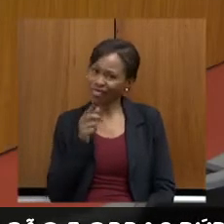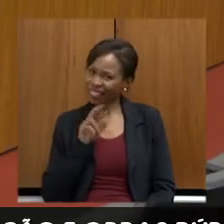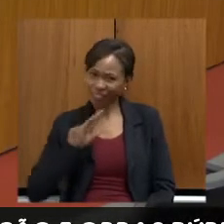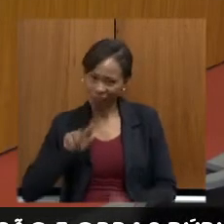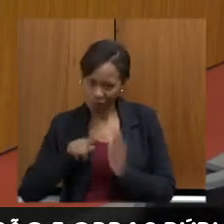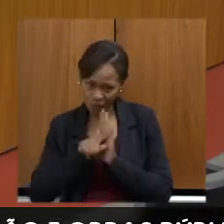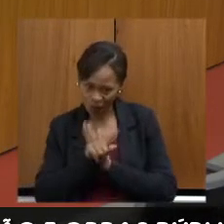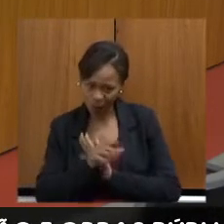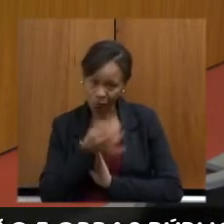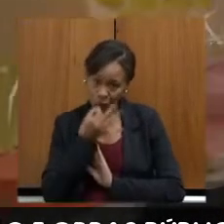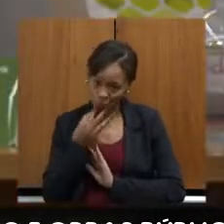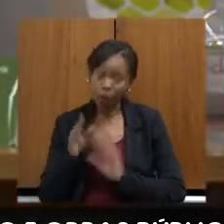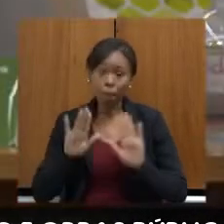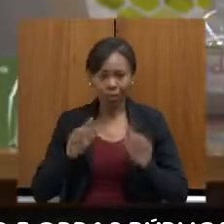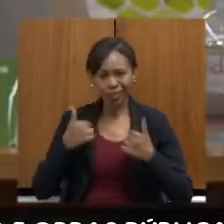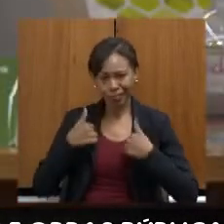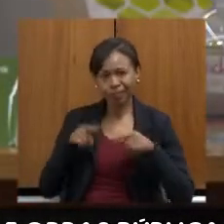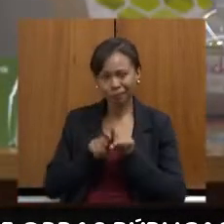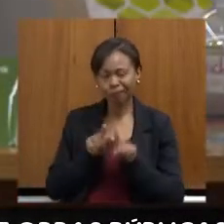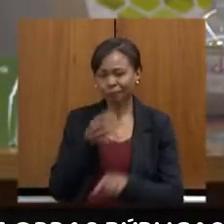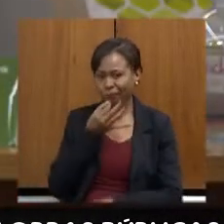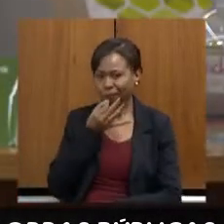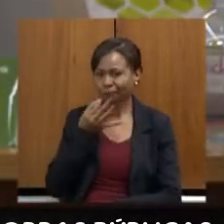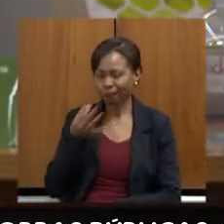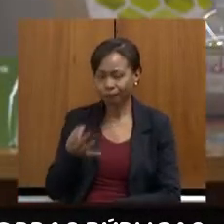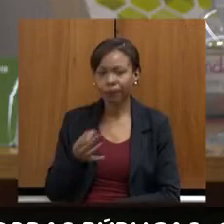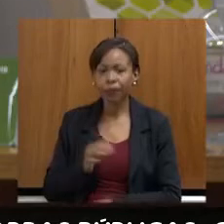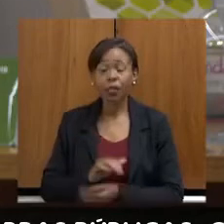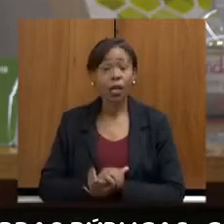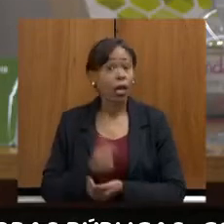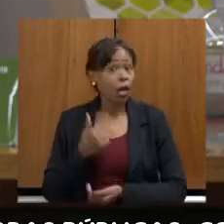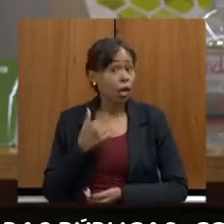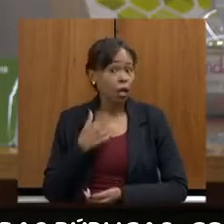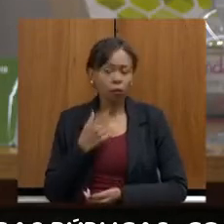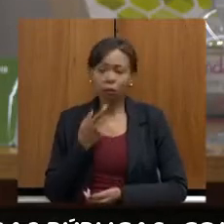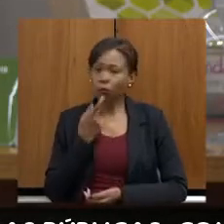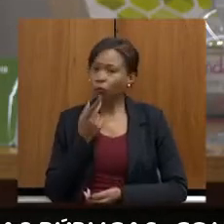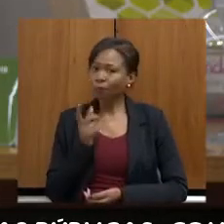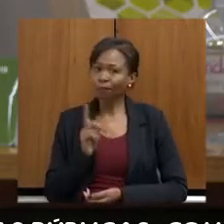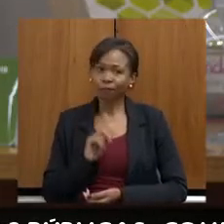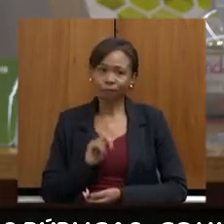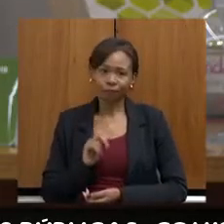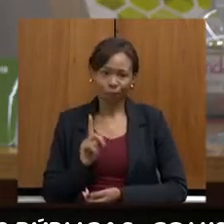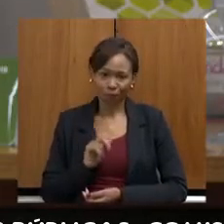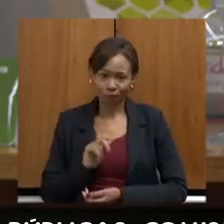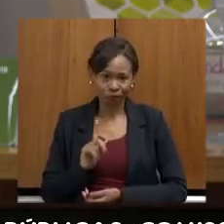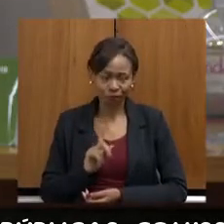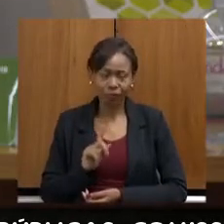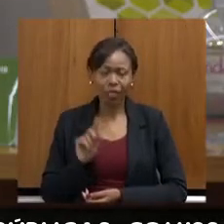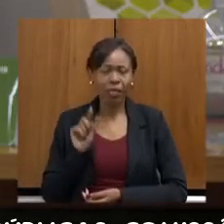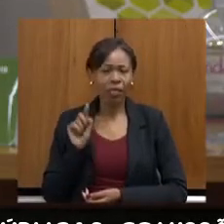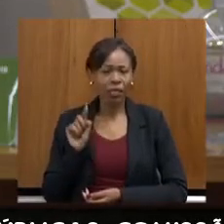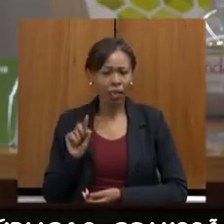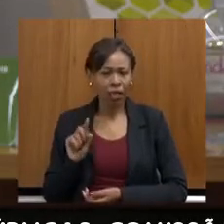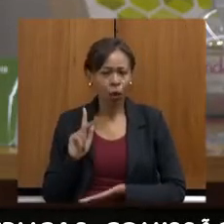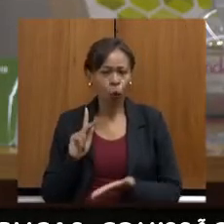fazer um comentário nenhum momento Eu mencionei que houve